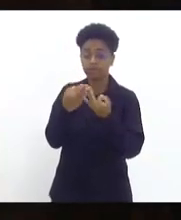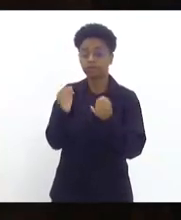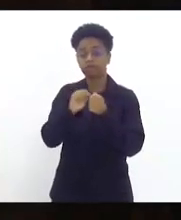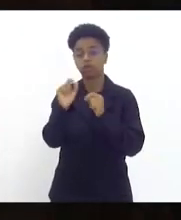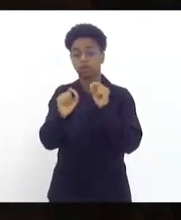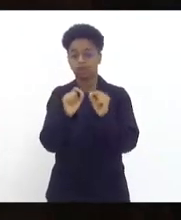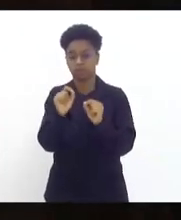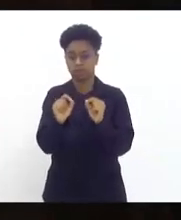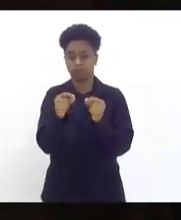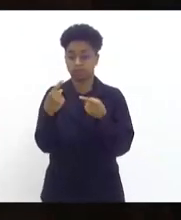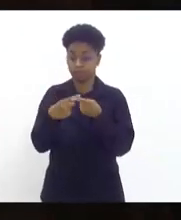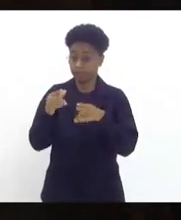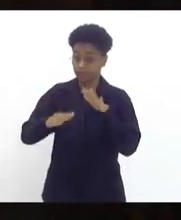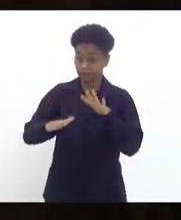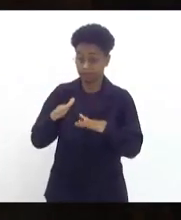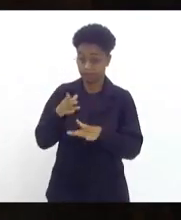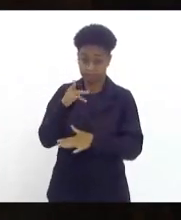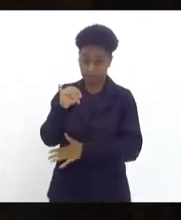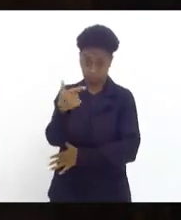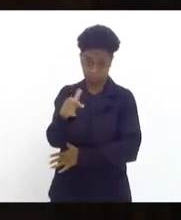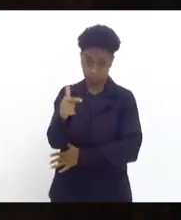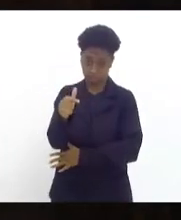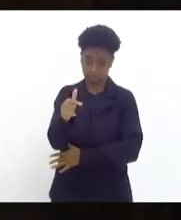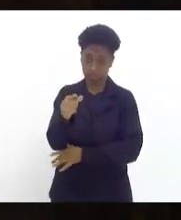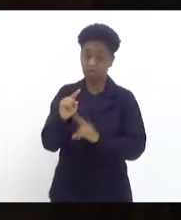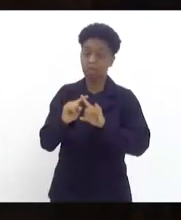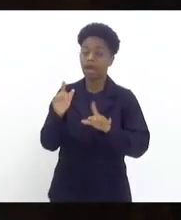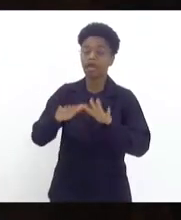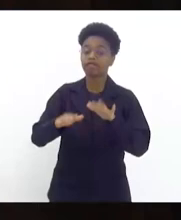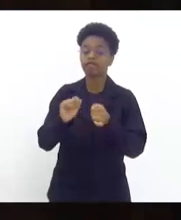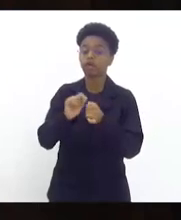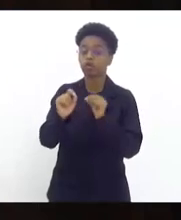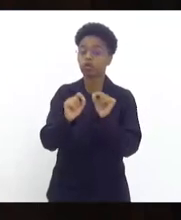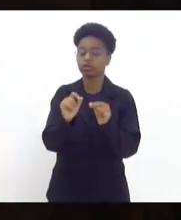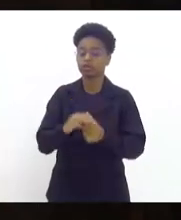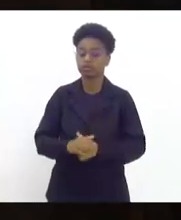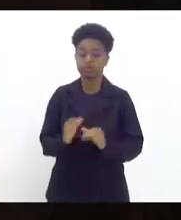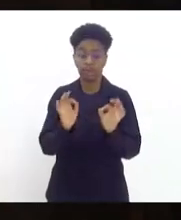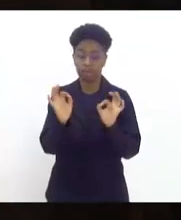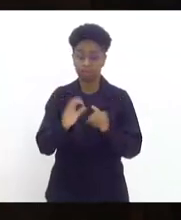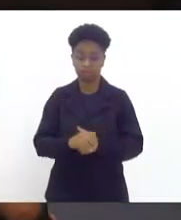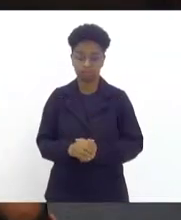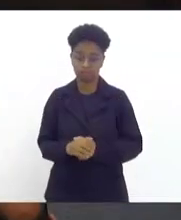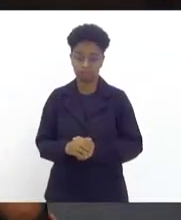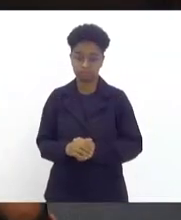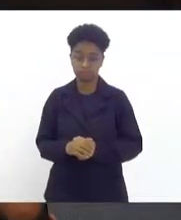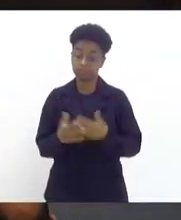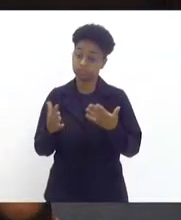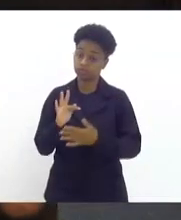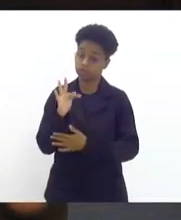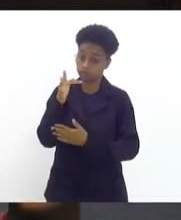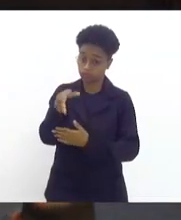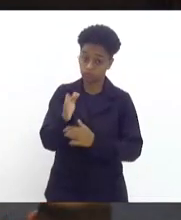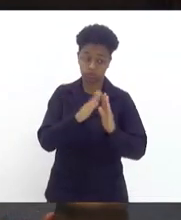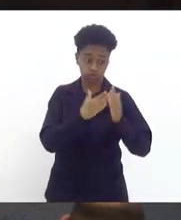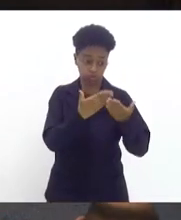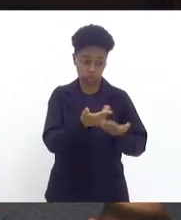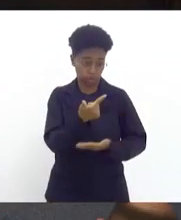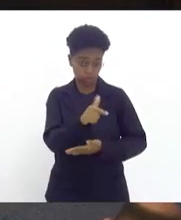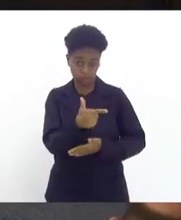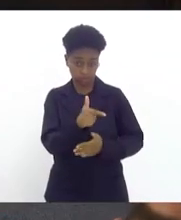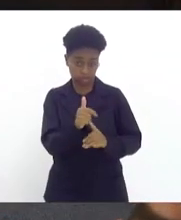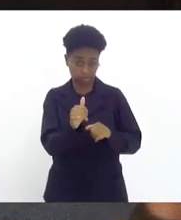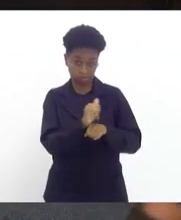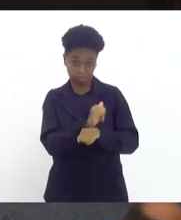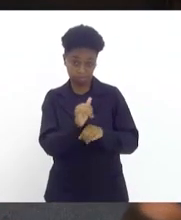que muitas vezes nem pai aparece que que eles estão fazendo nada quer dizer futuramente a escola não tem um recurso